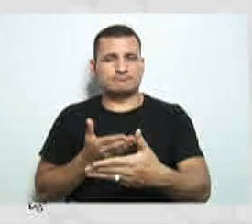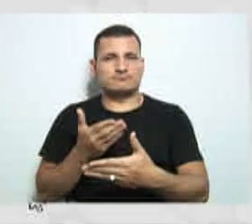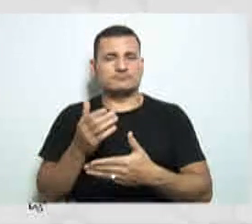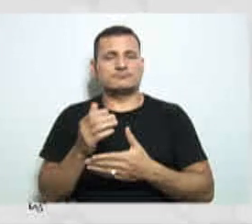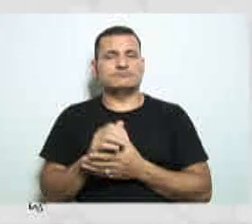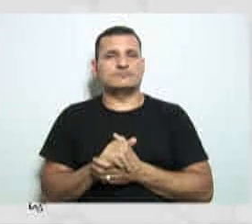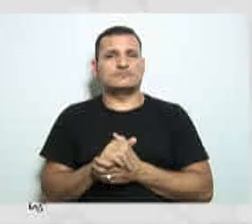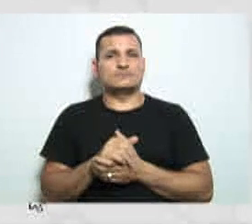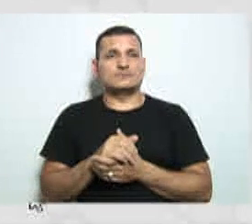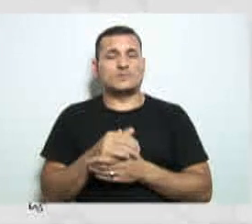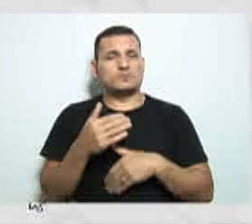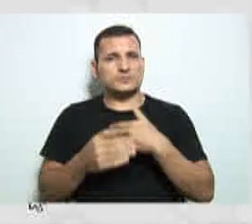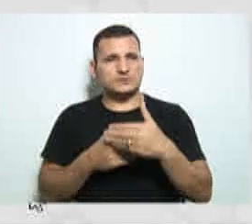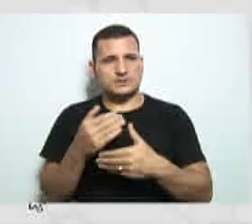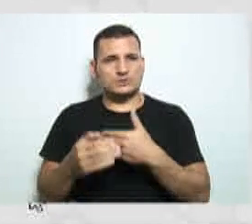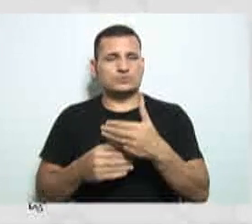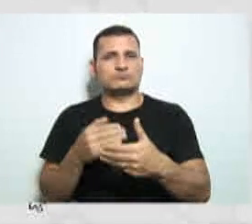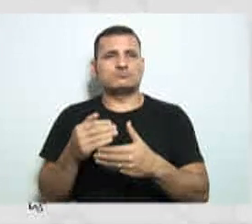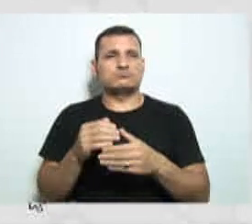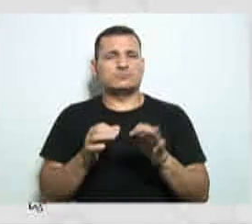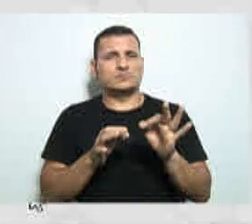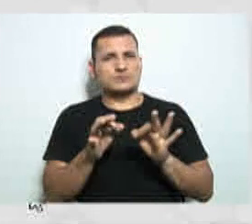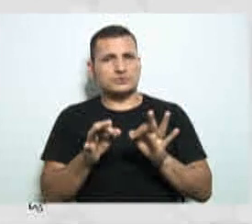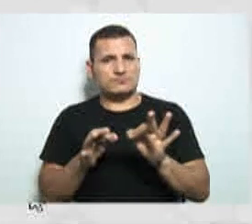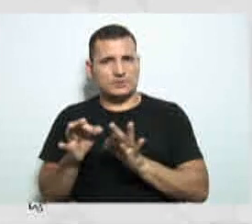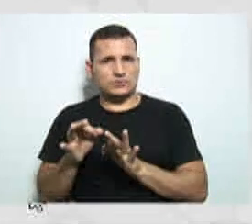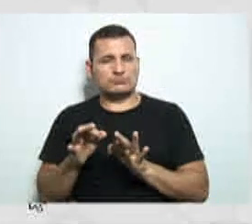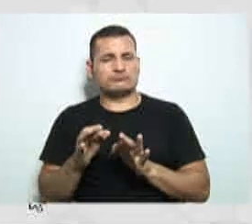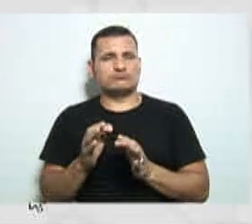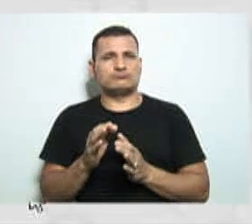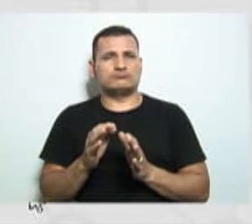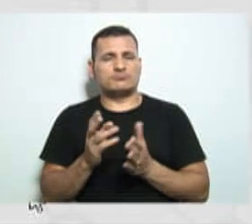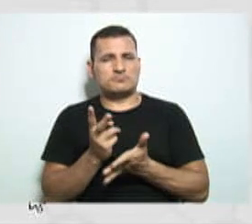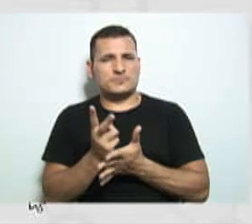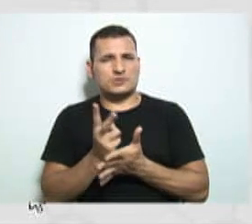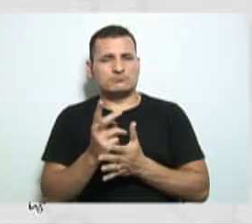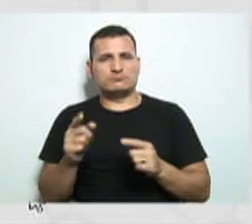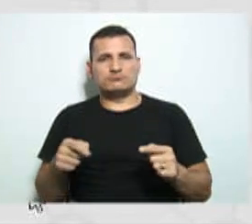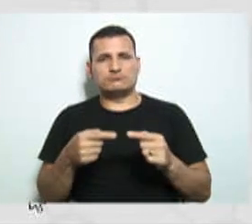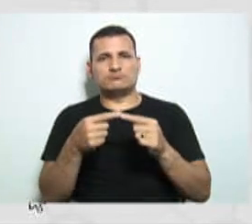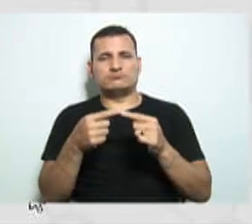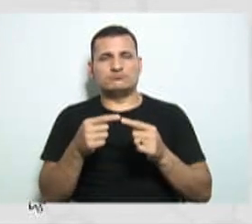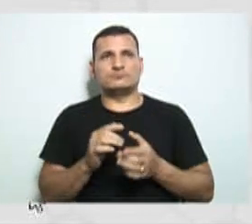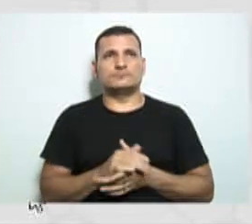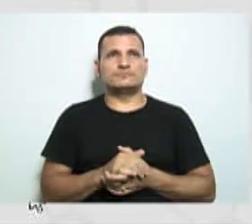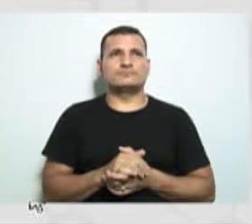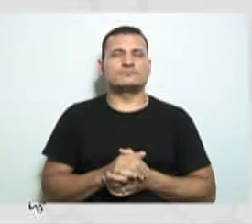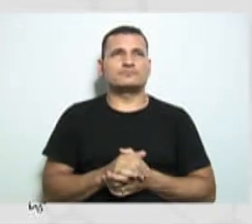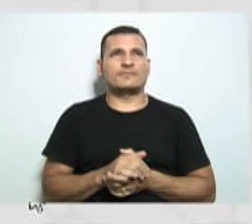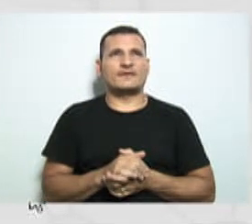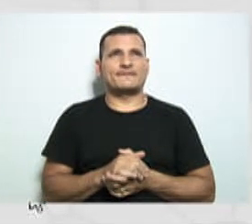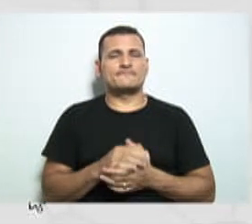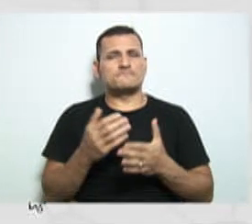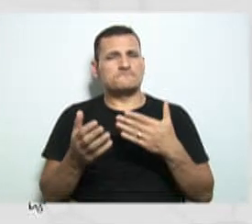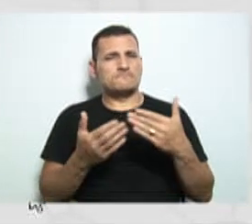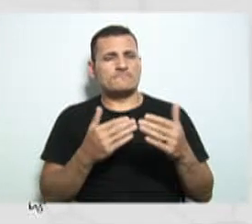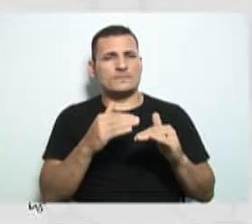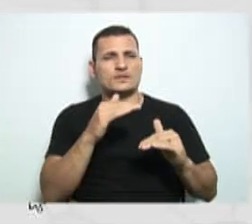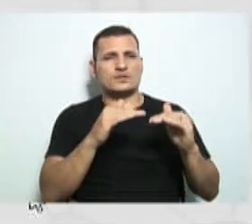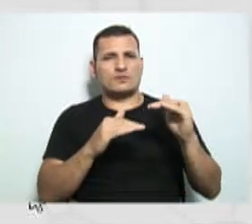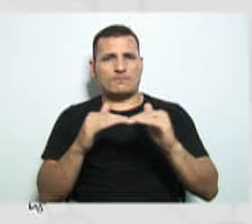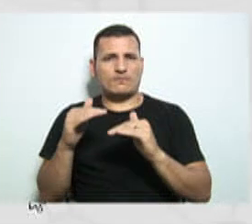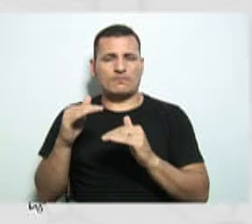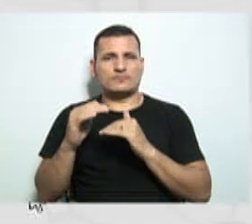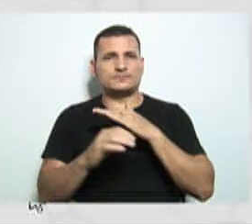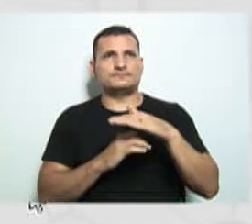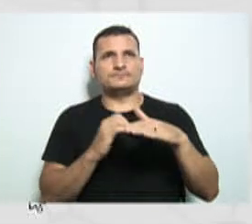é um processo ativo que procura manter o planejamento dentro do seu curso inicial. Independentemente do nível organizacional,